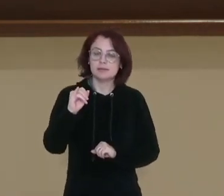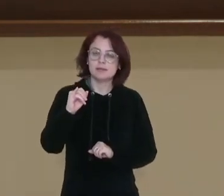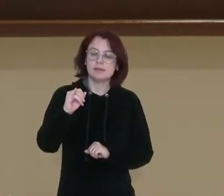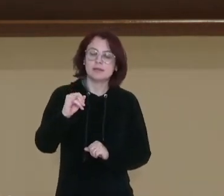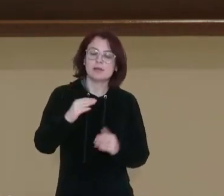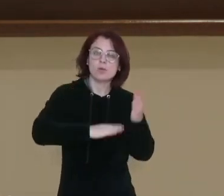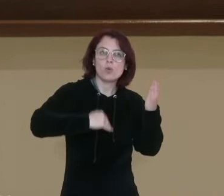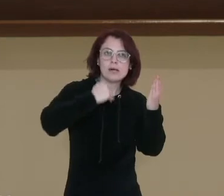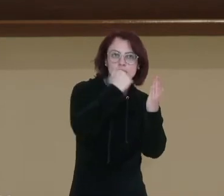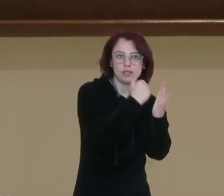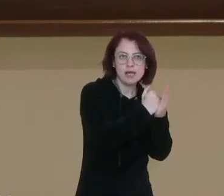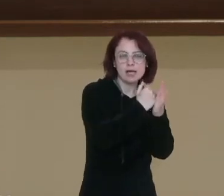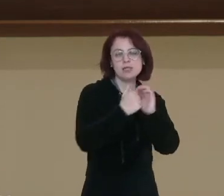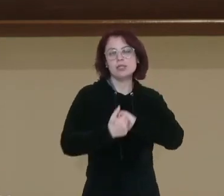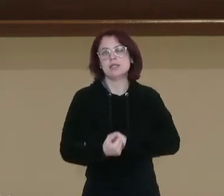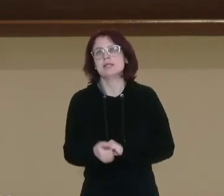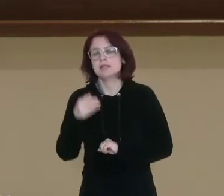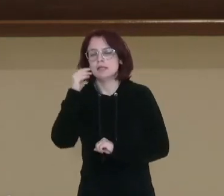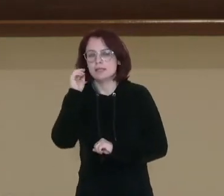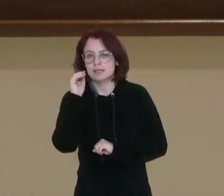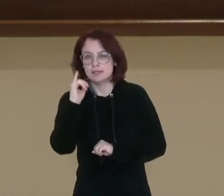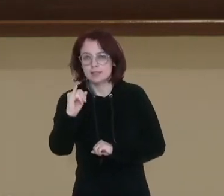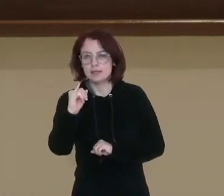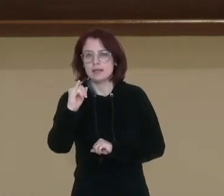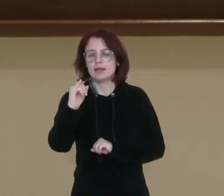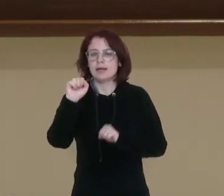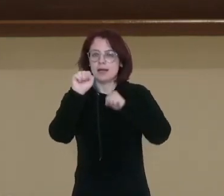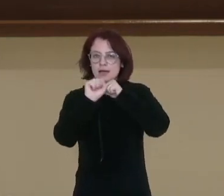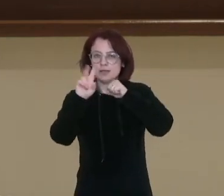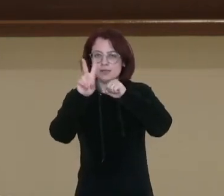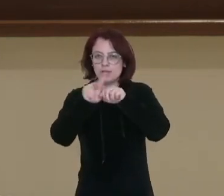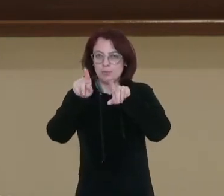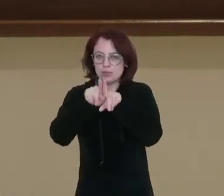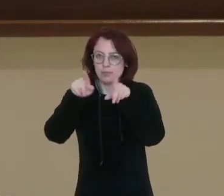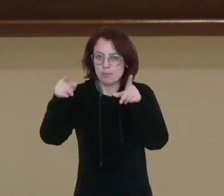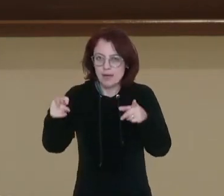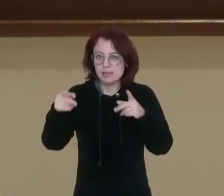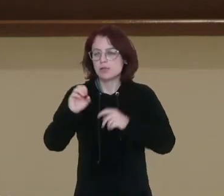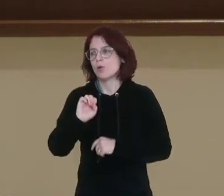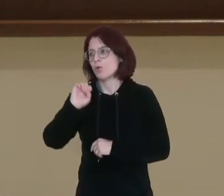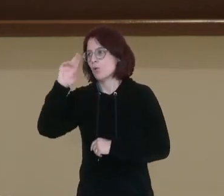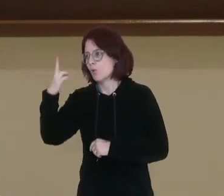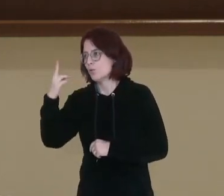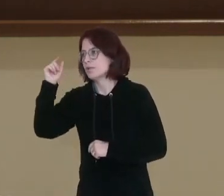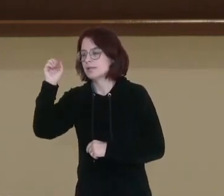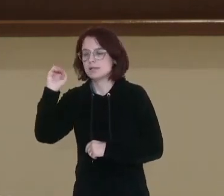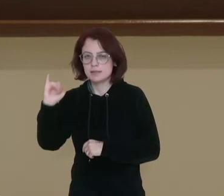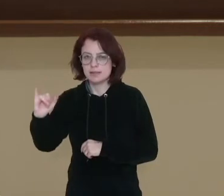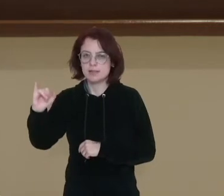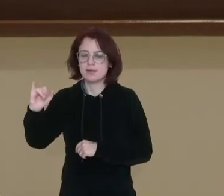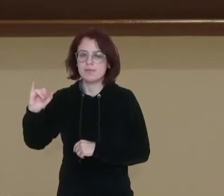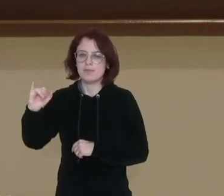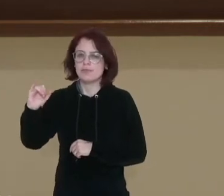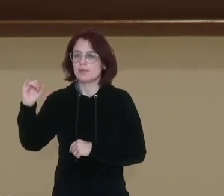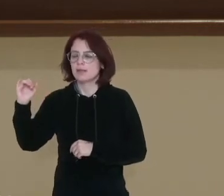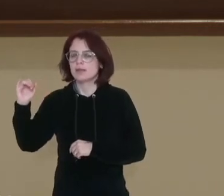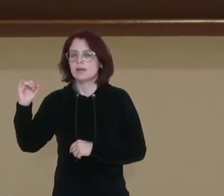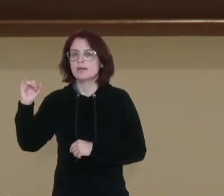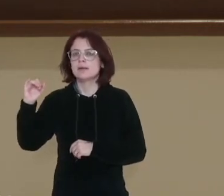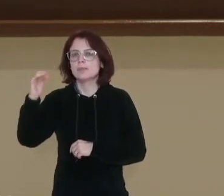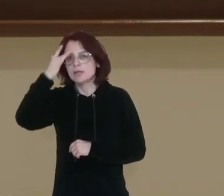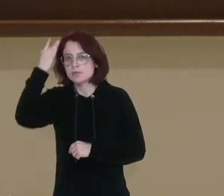sendo um advérbio de intensidade, aí indicando, né, ou a intensificação de algo ou a quantificação, a